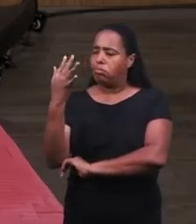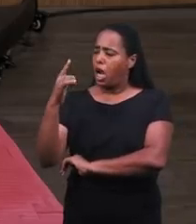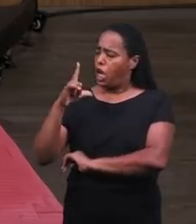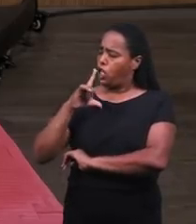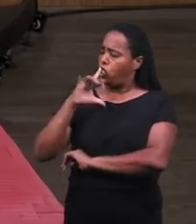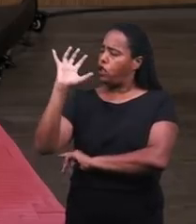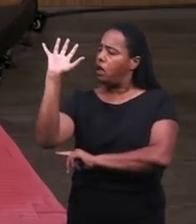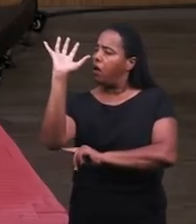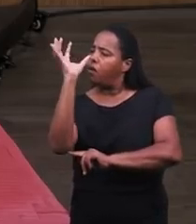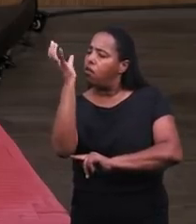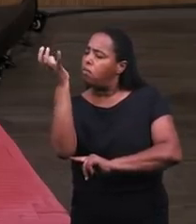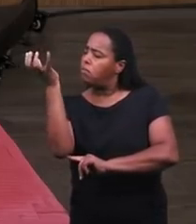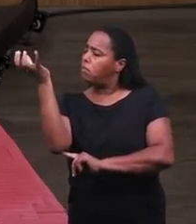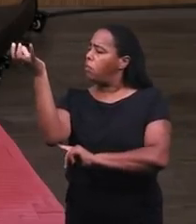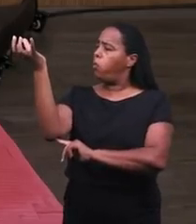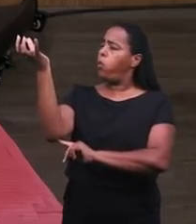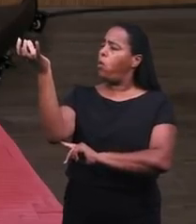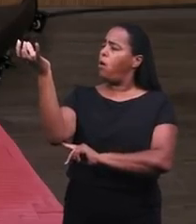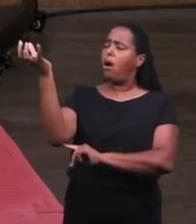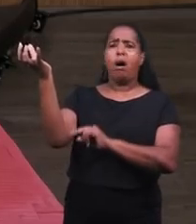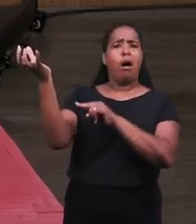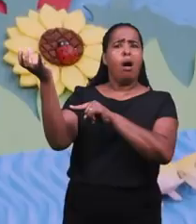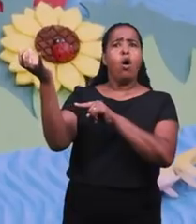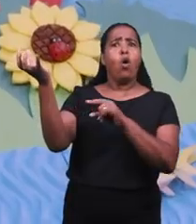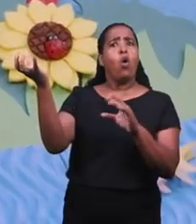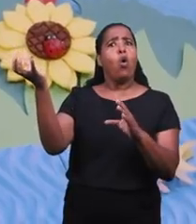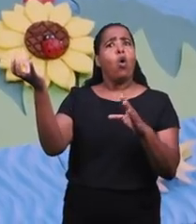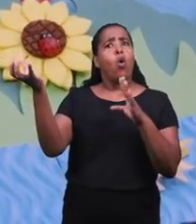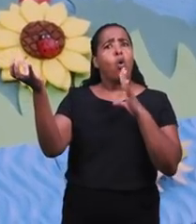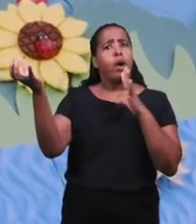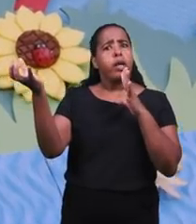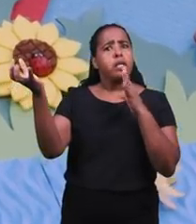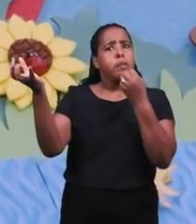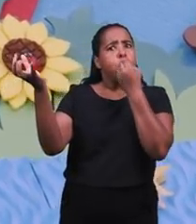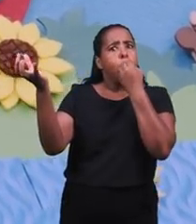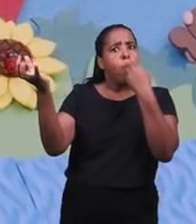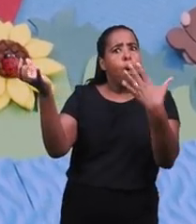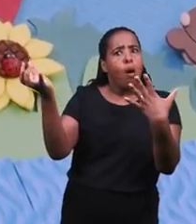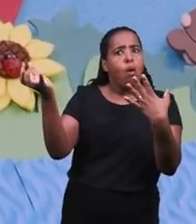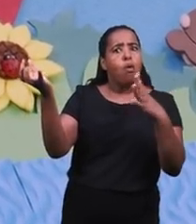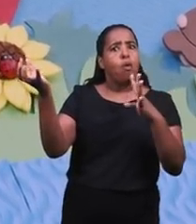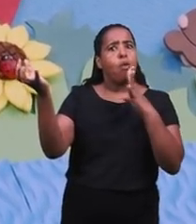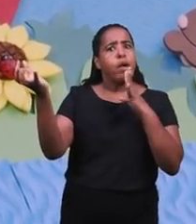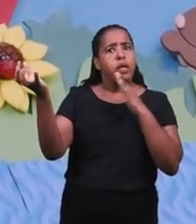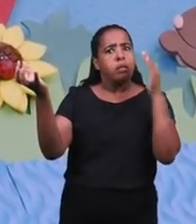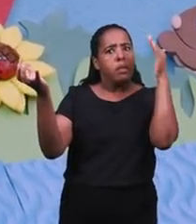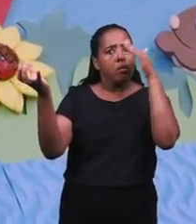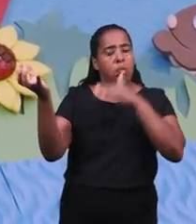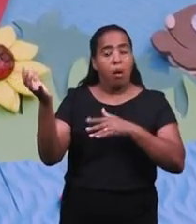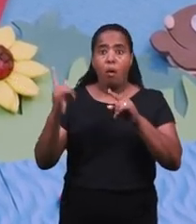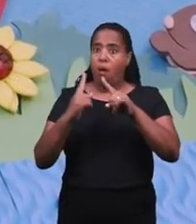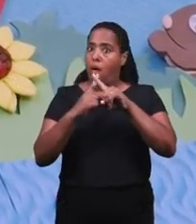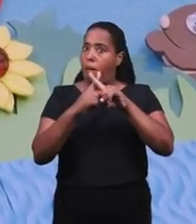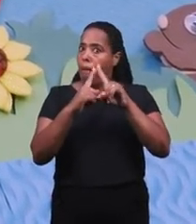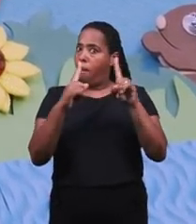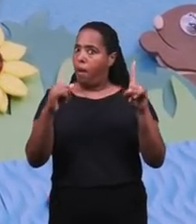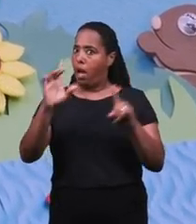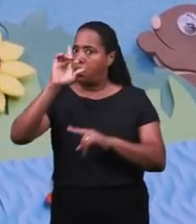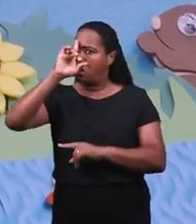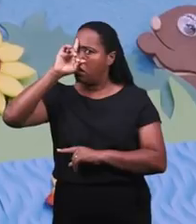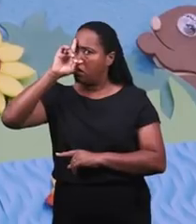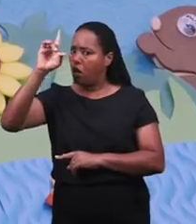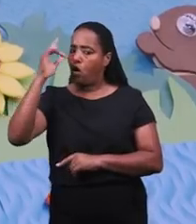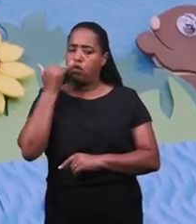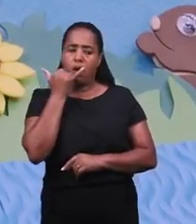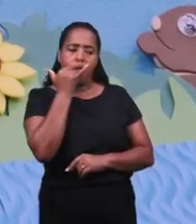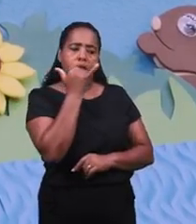chamada Árvore do Conhecimento do Bem e do Mal. E Deus, Ele ordenou a Adão e Eva que não